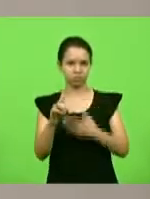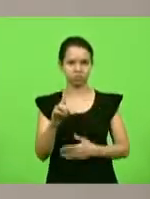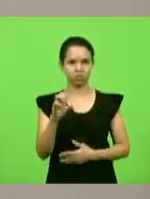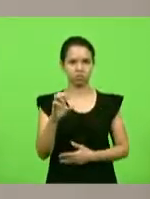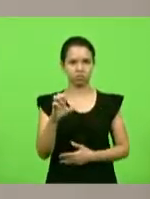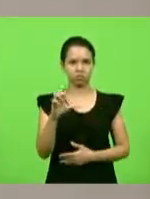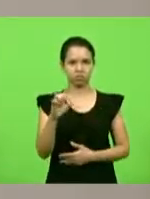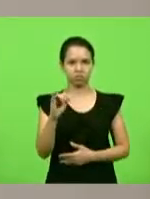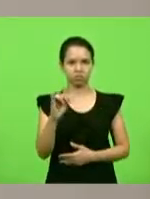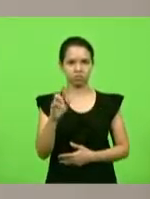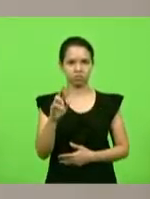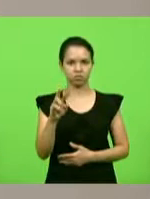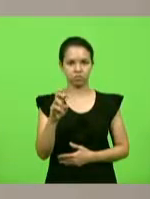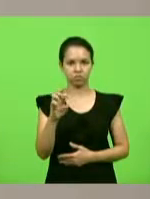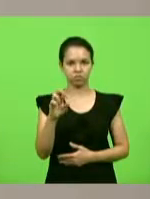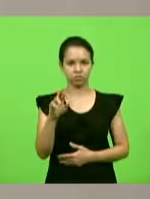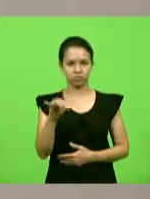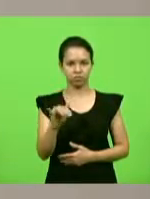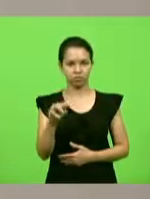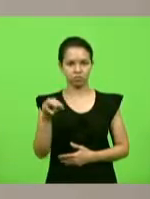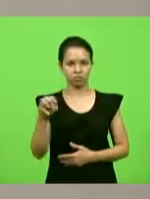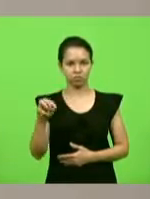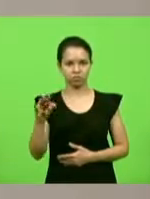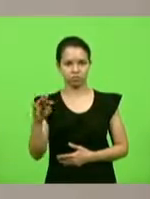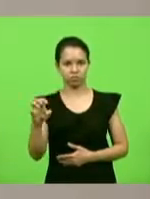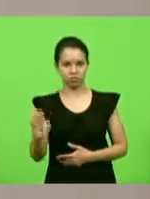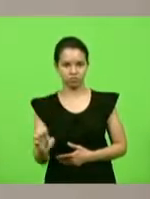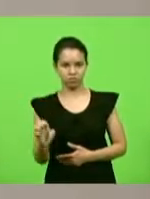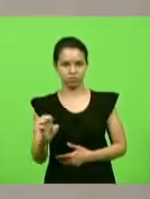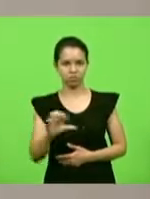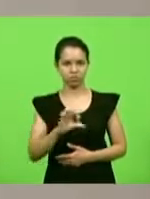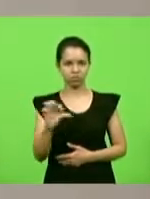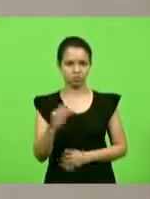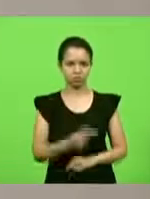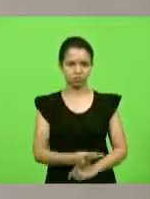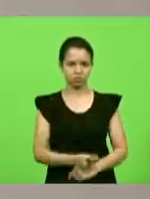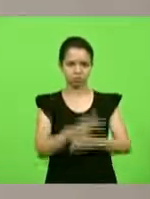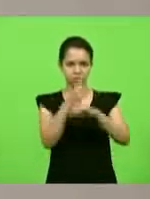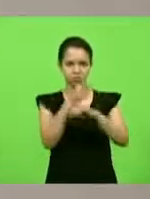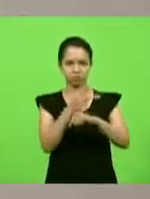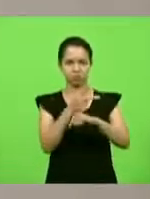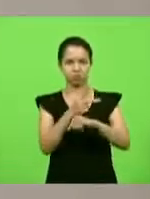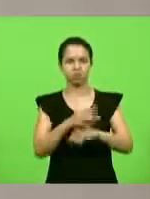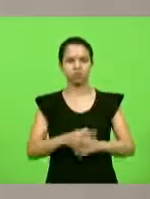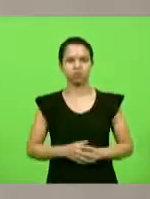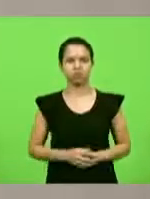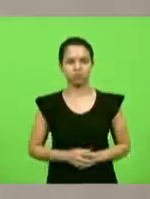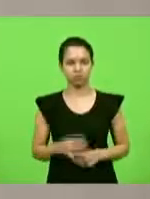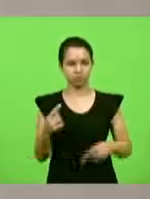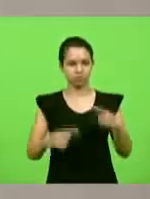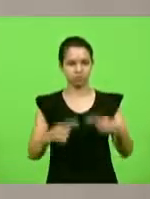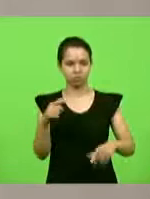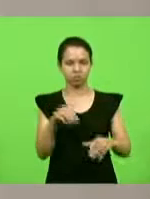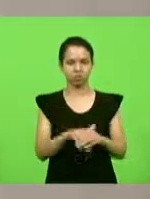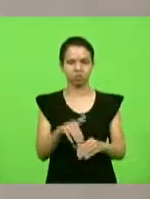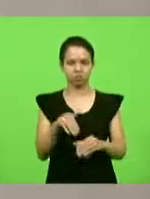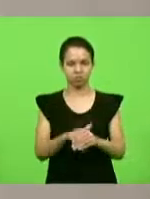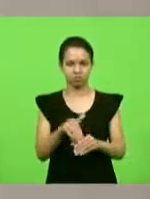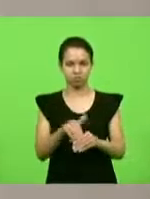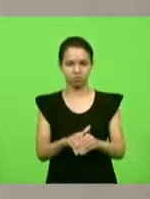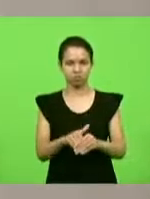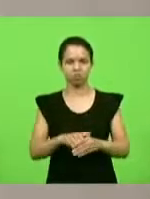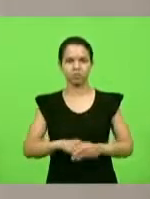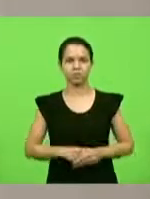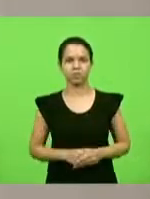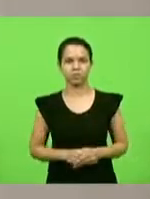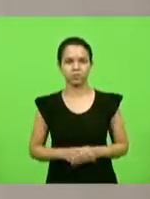premiada na 9ª edição do prêmio Green Please the Work. Em discussão. Não havendo quem queira discutir, em votação.